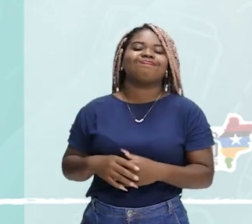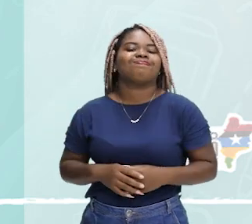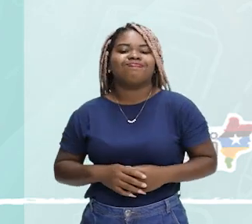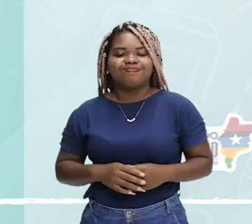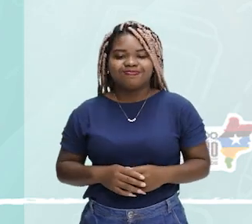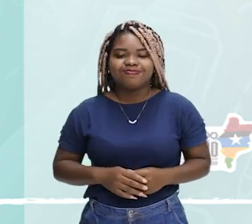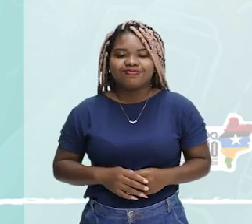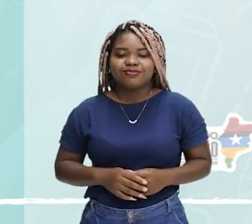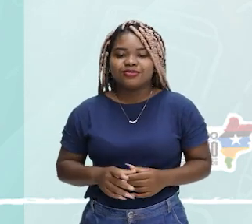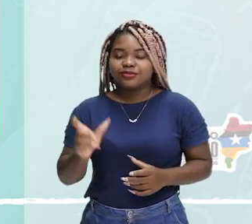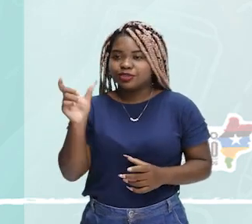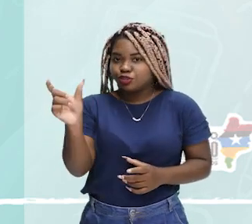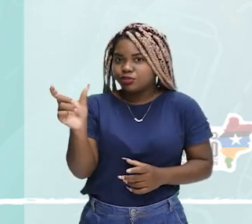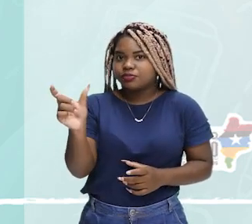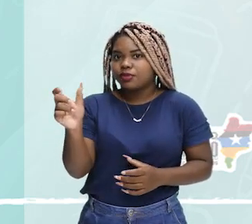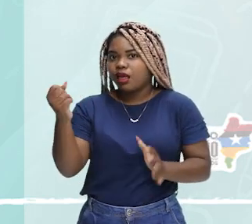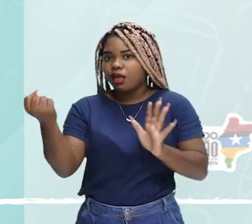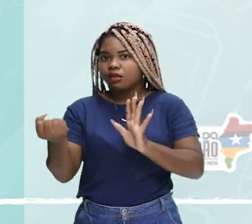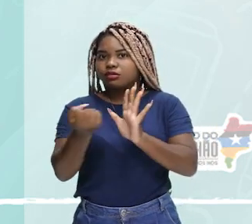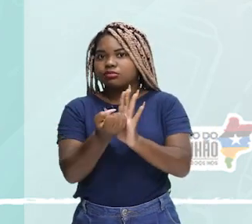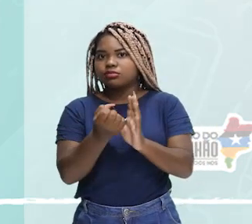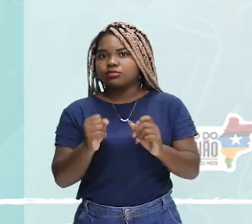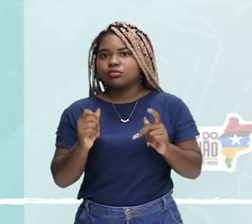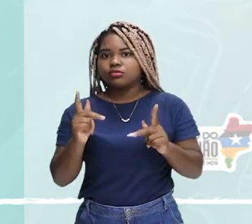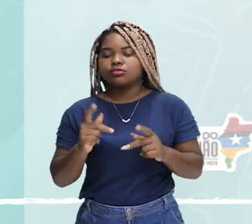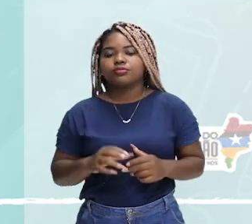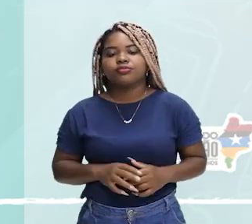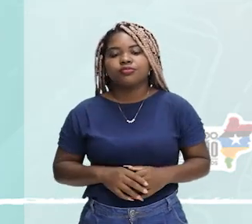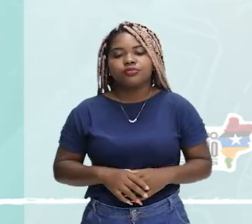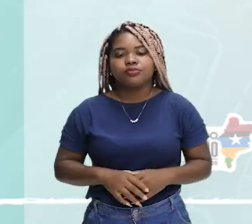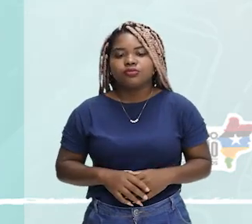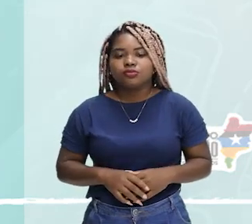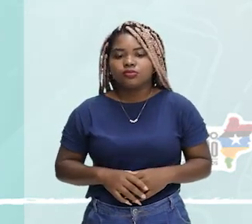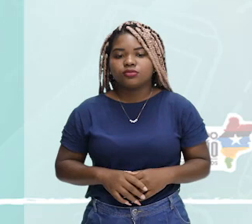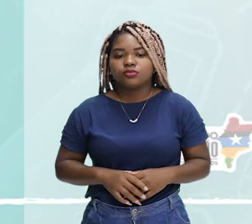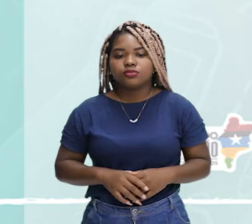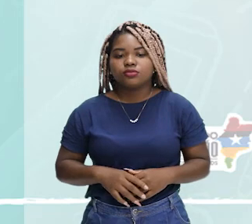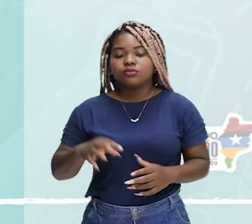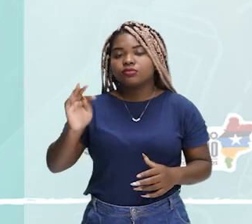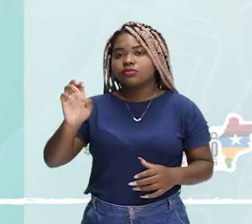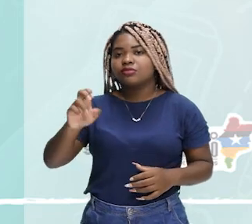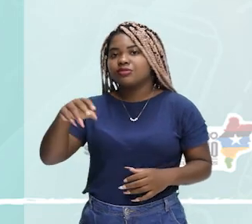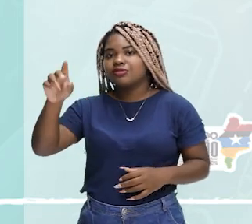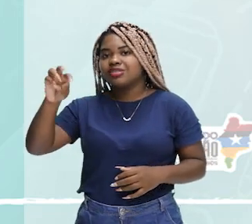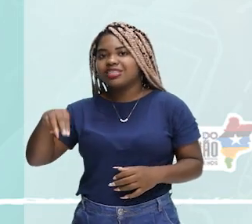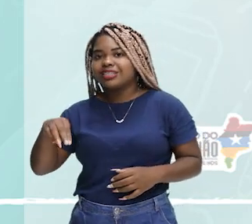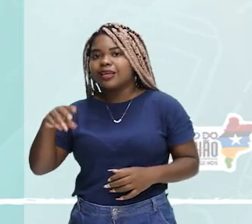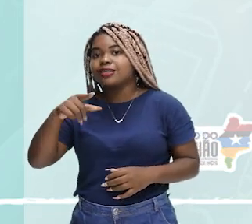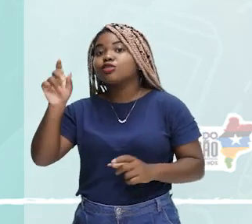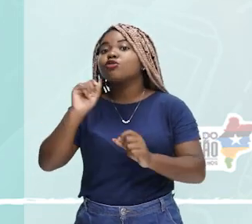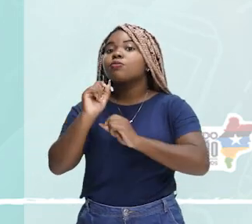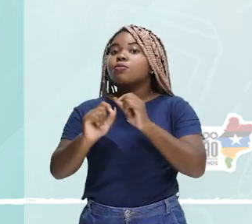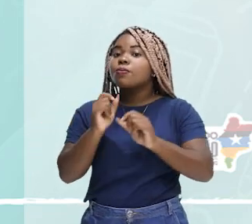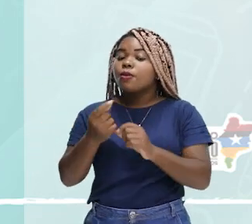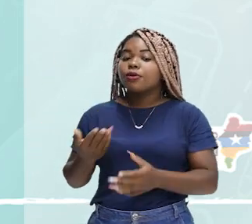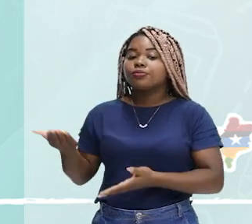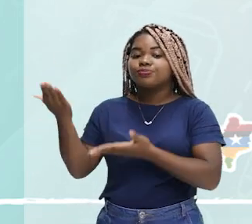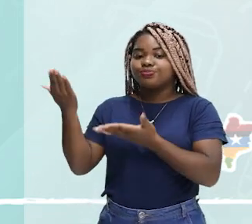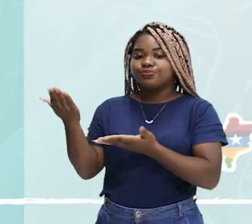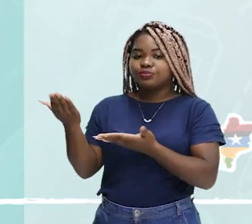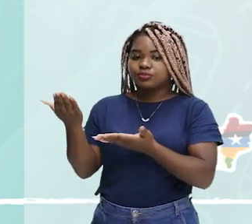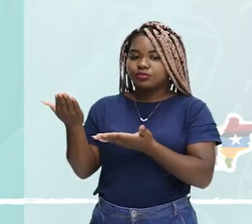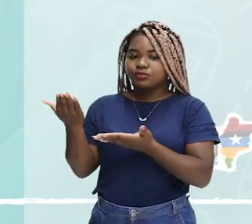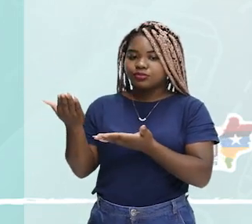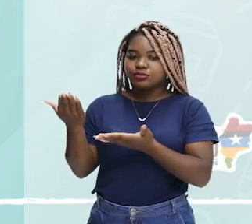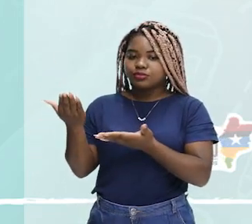algumas palavras destacadas. Vamos ver aqui. O tem acentua-se por se tratar de um acento diferencial, no caso,